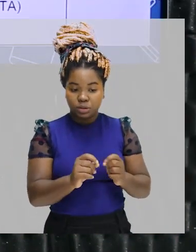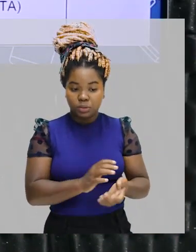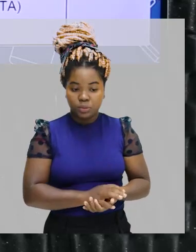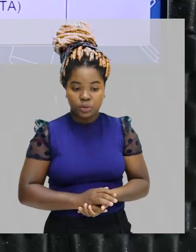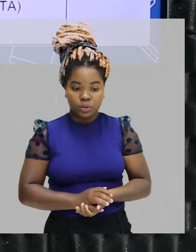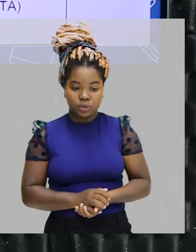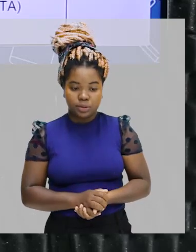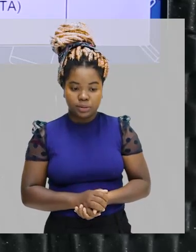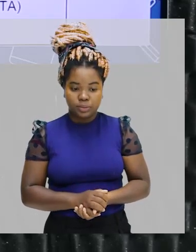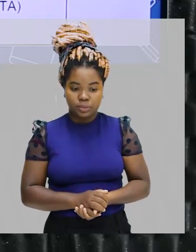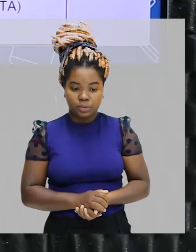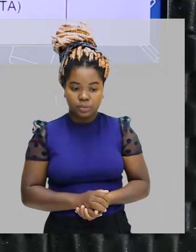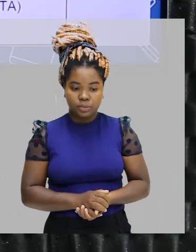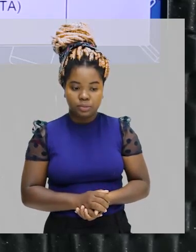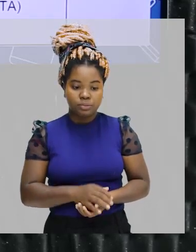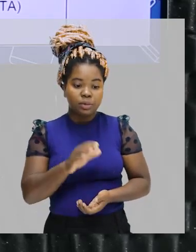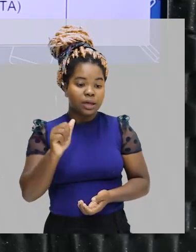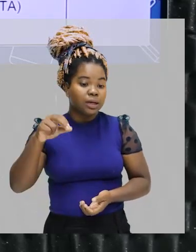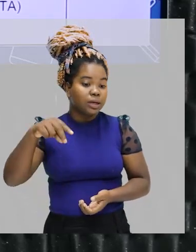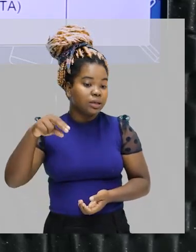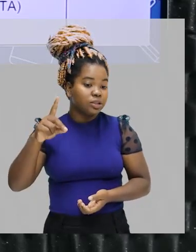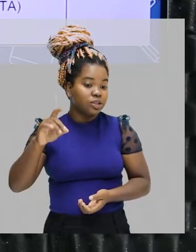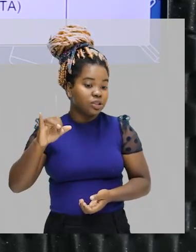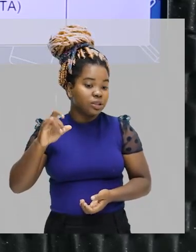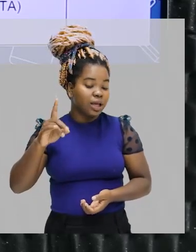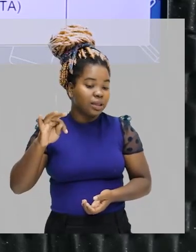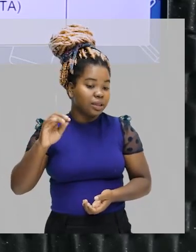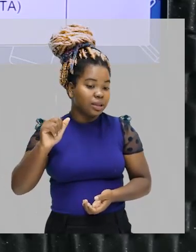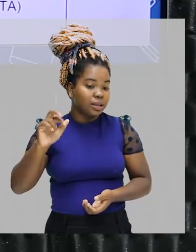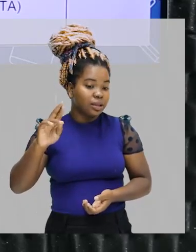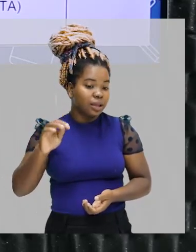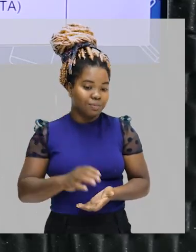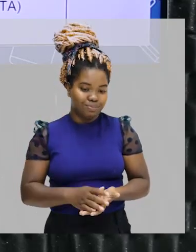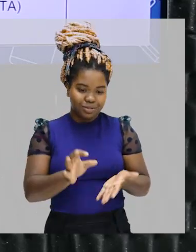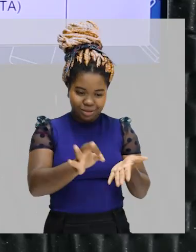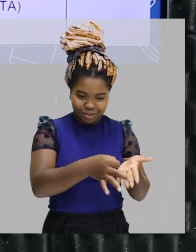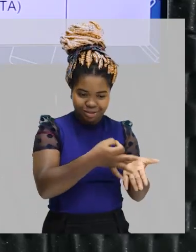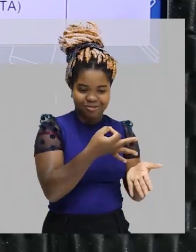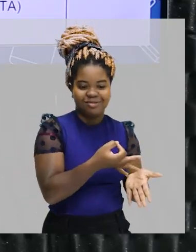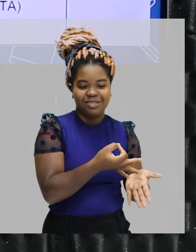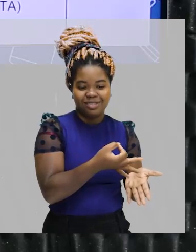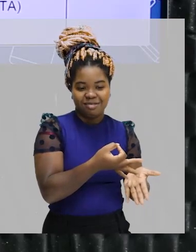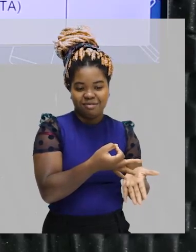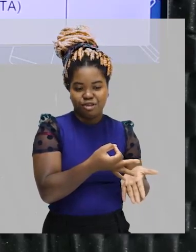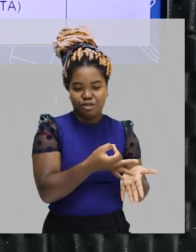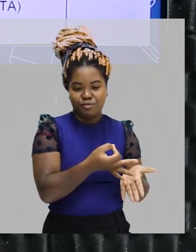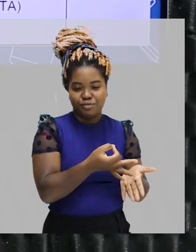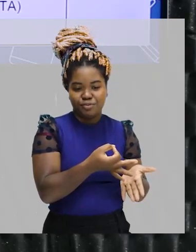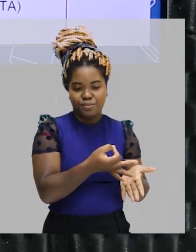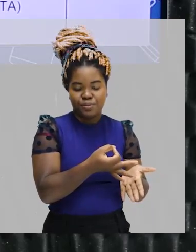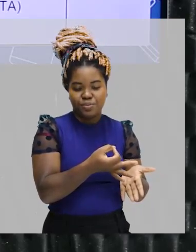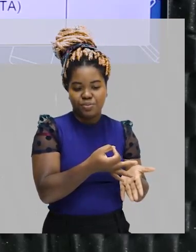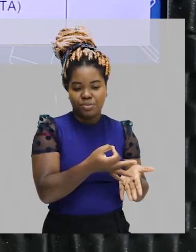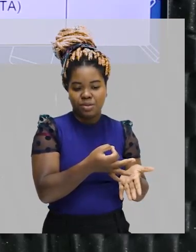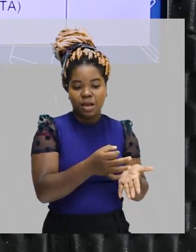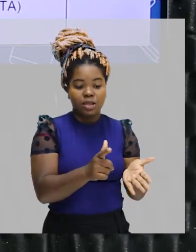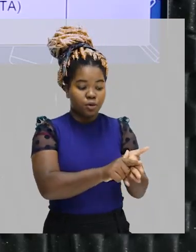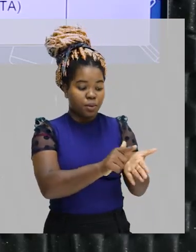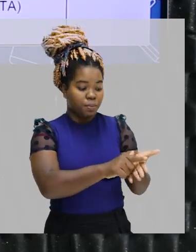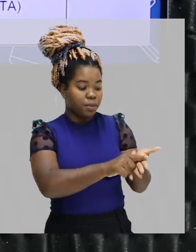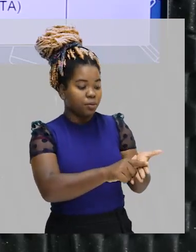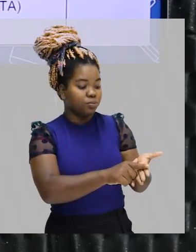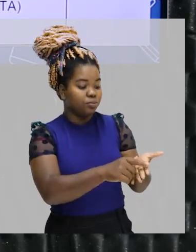apply para candidatar, para se inscrever. Então, application form é um formulário de